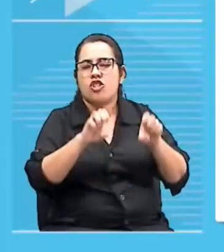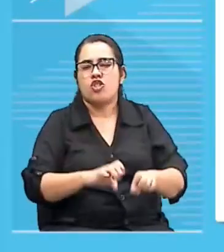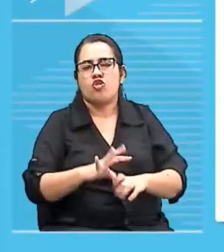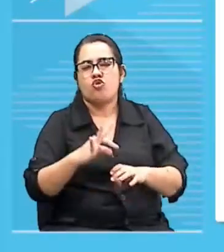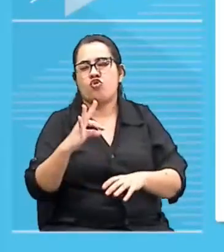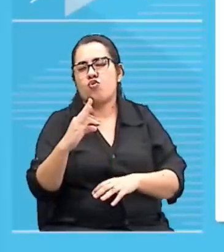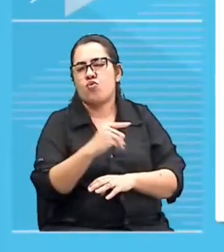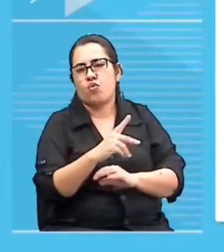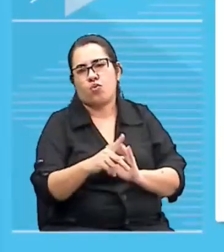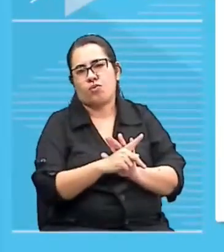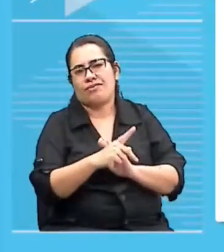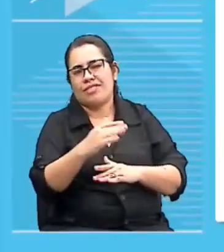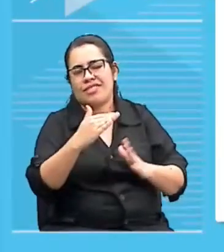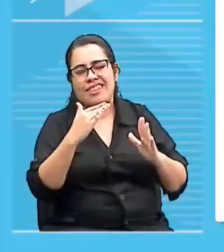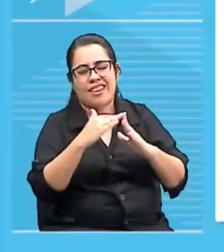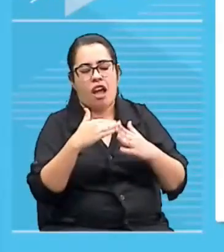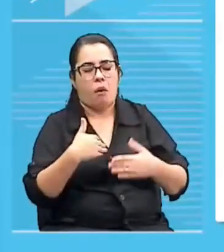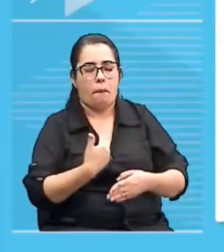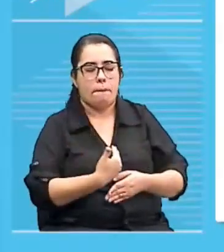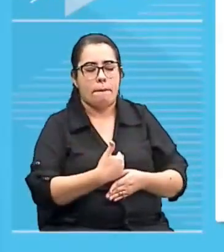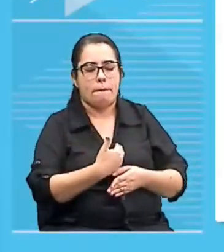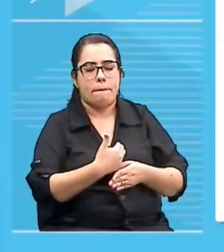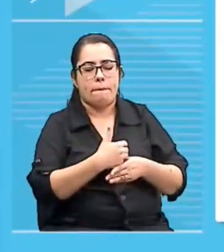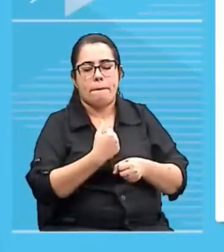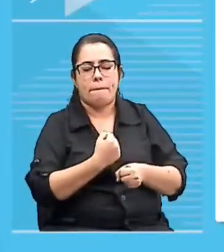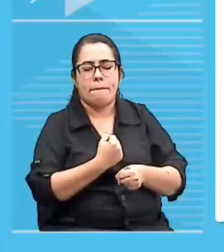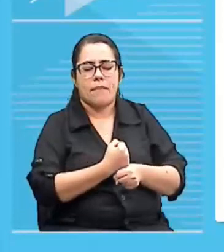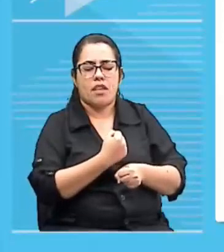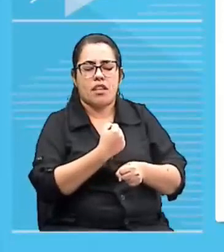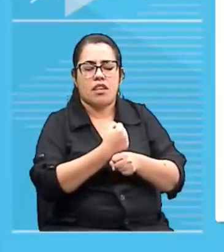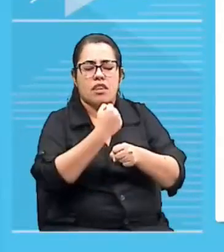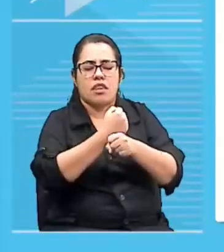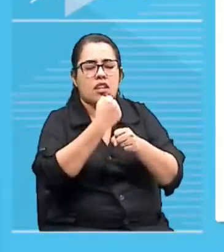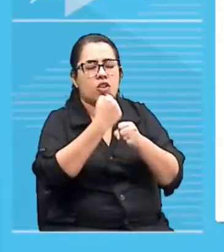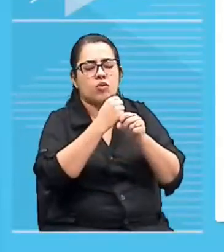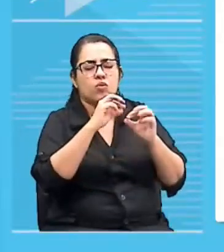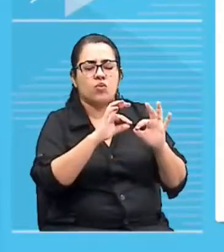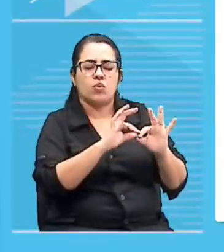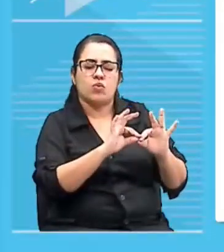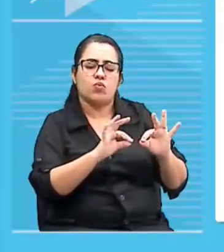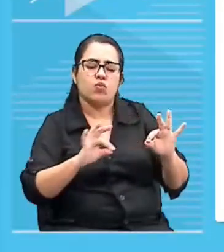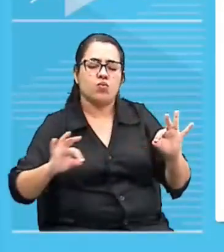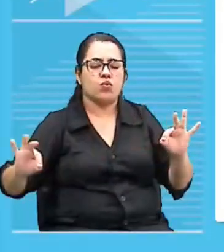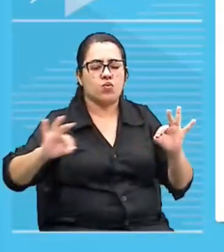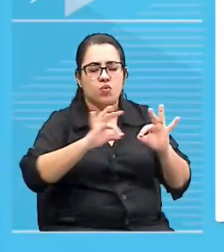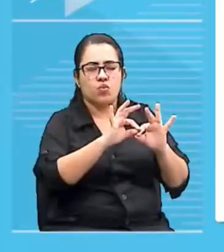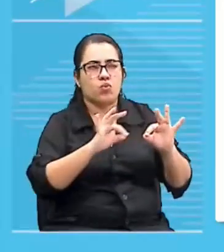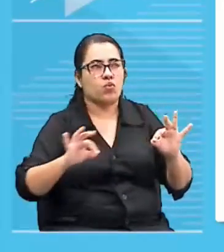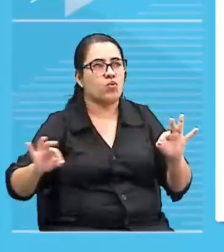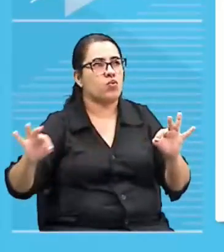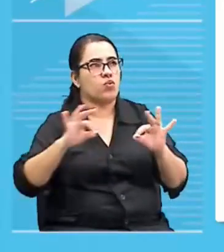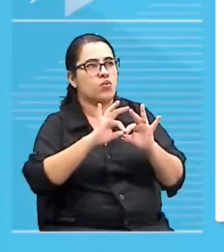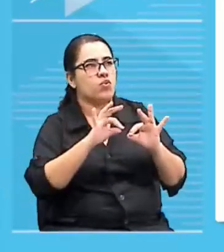os cômodos, as paredes, e ela faz linha por linha. Observem aqui na imagem.